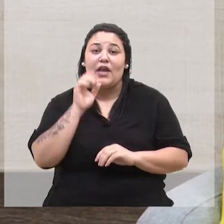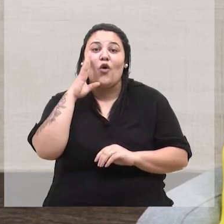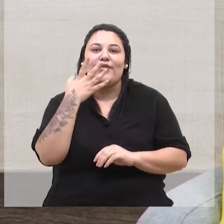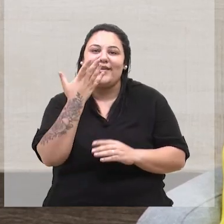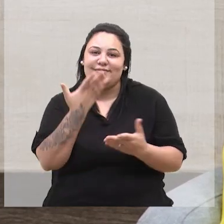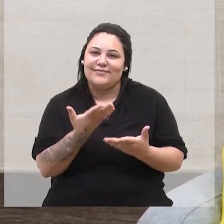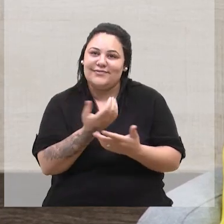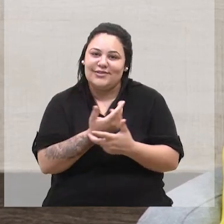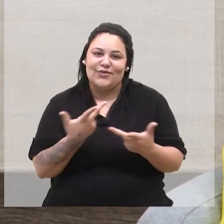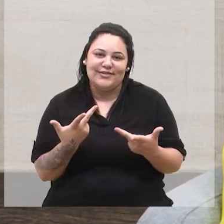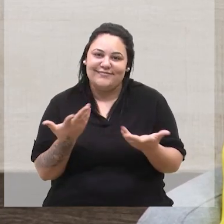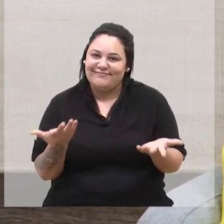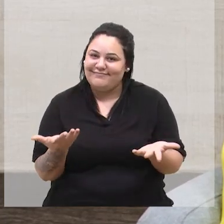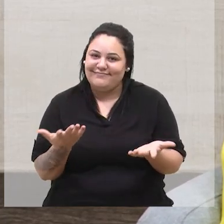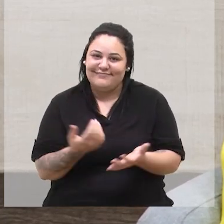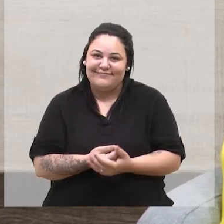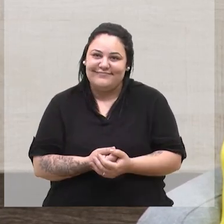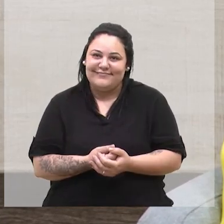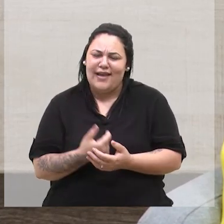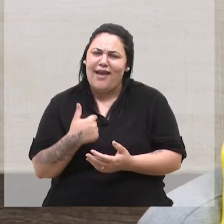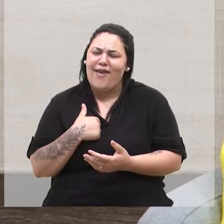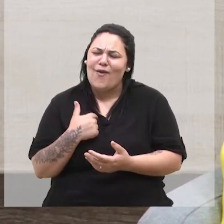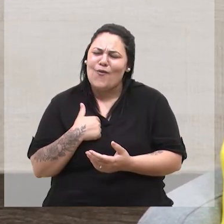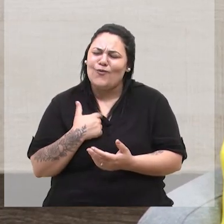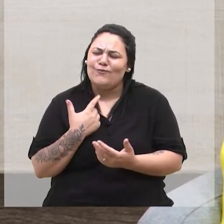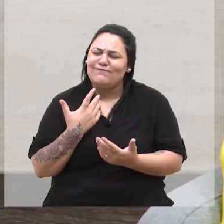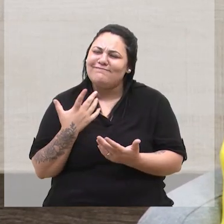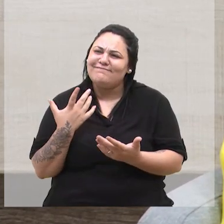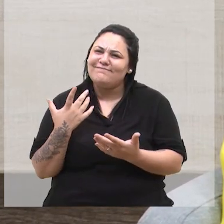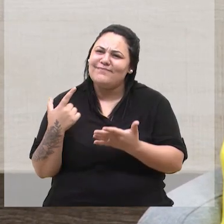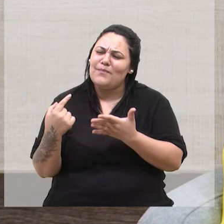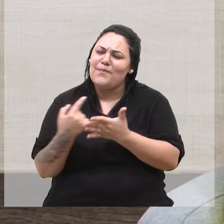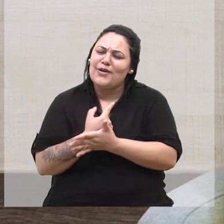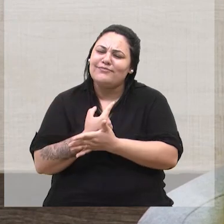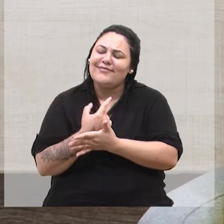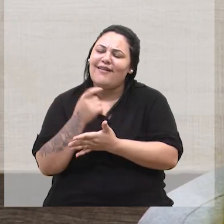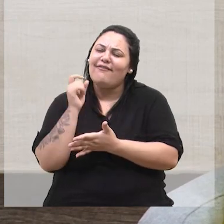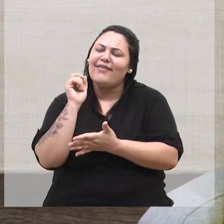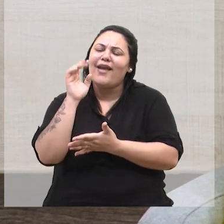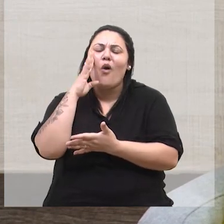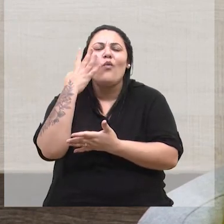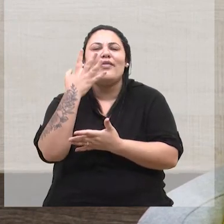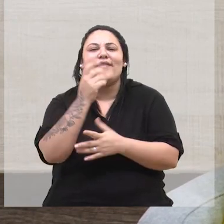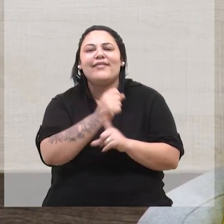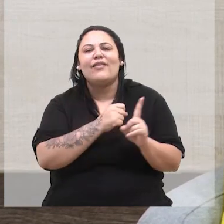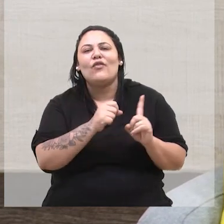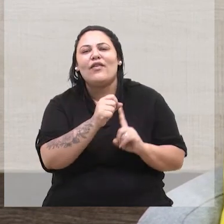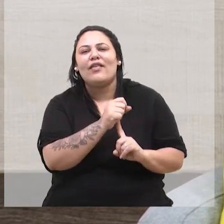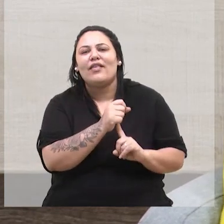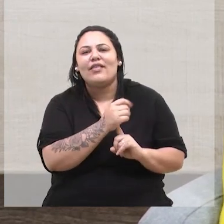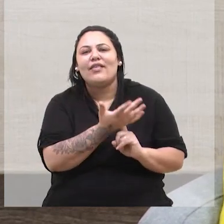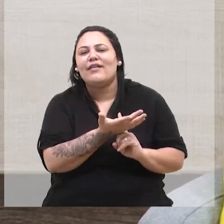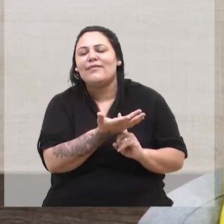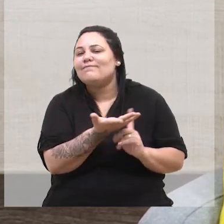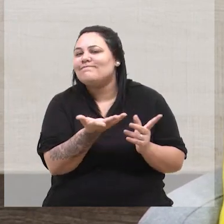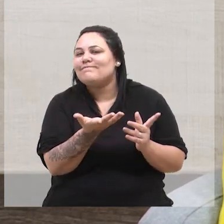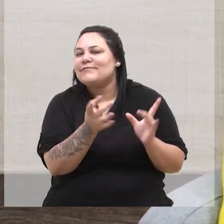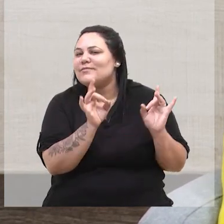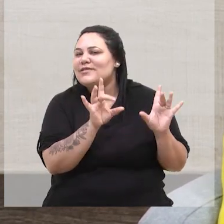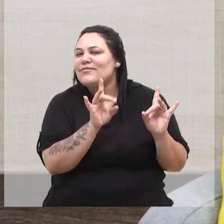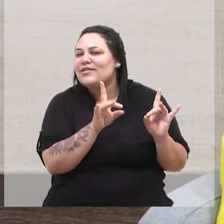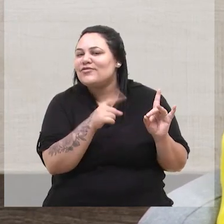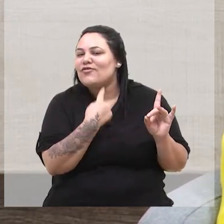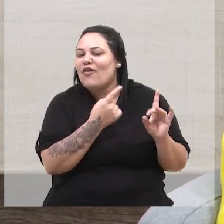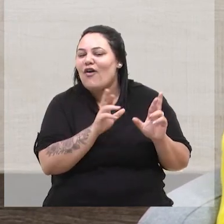isso? Eu me indagava o que acontece na sociedade, especialmente da